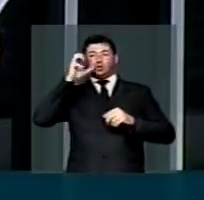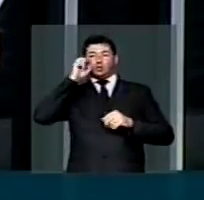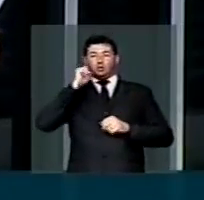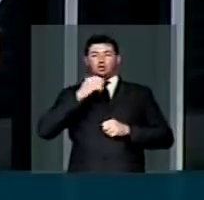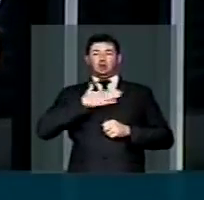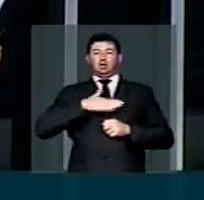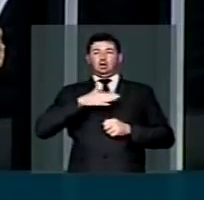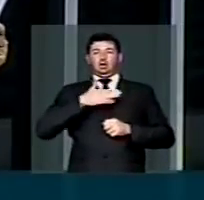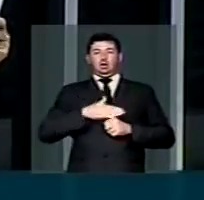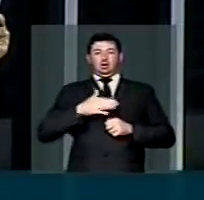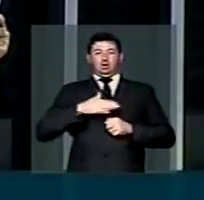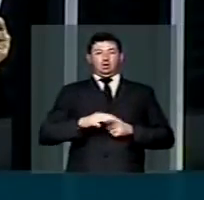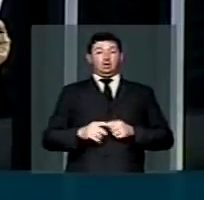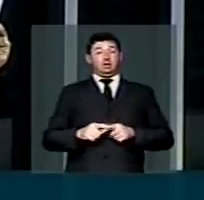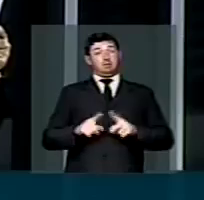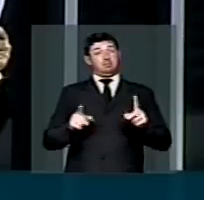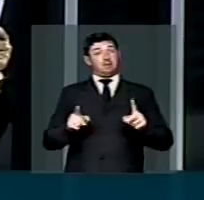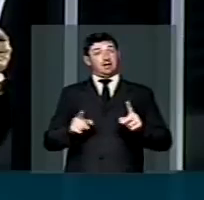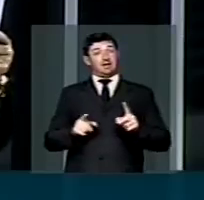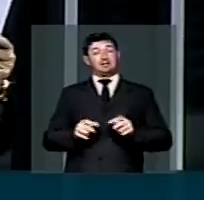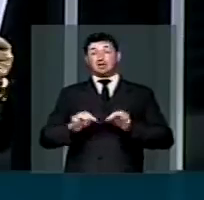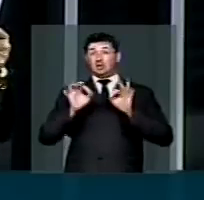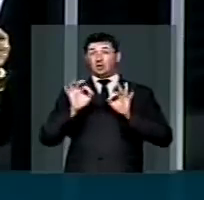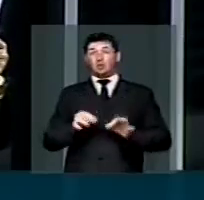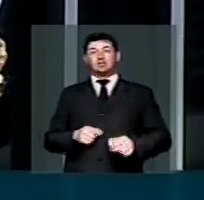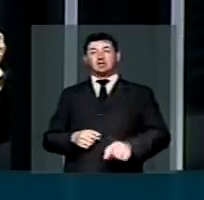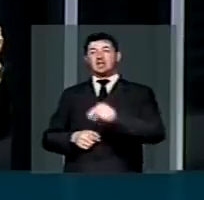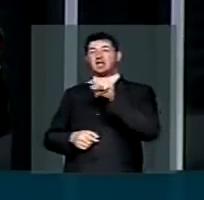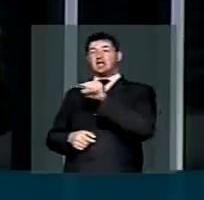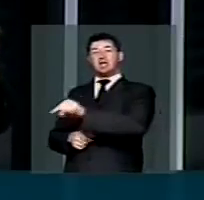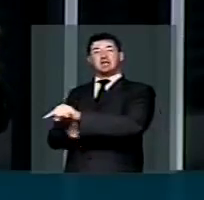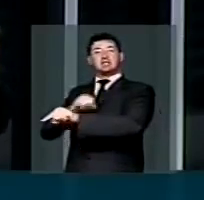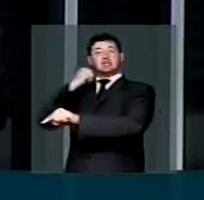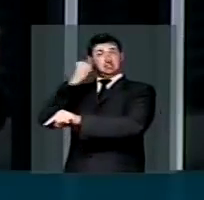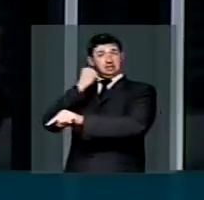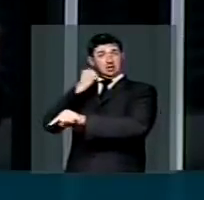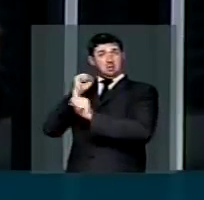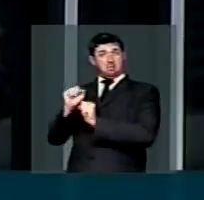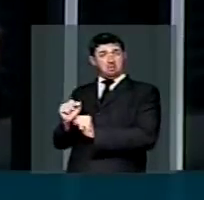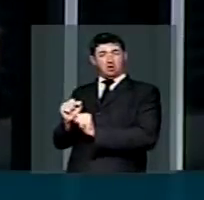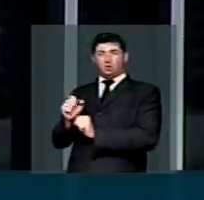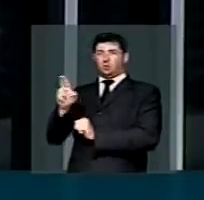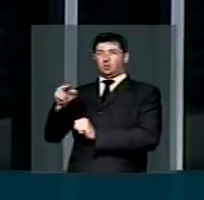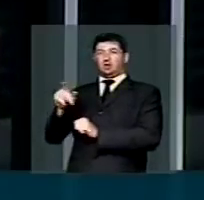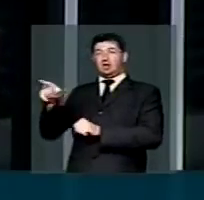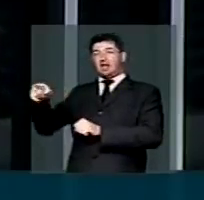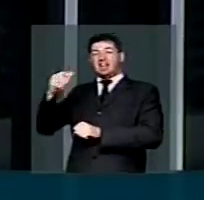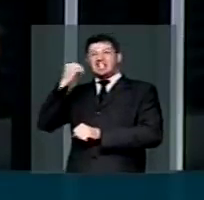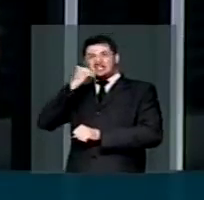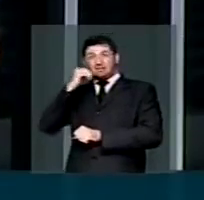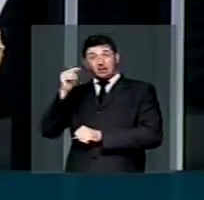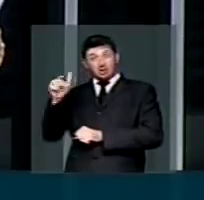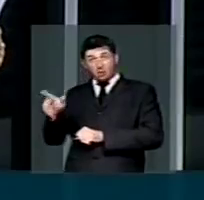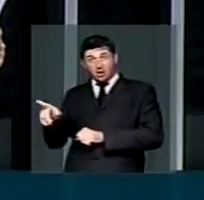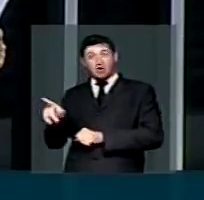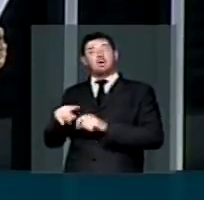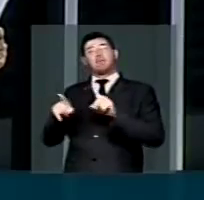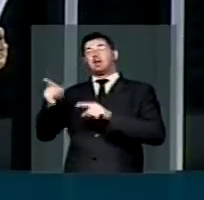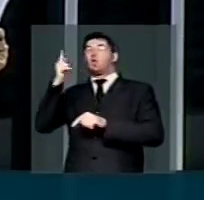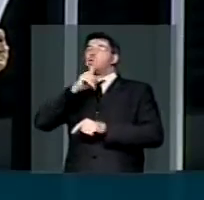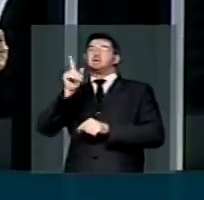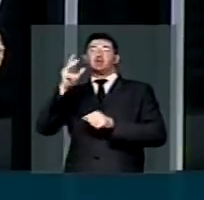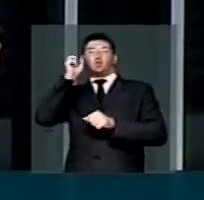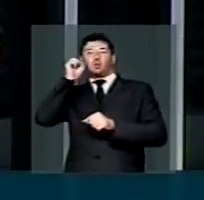sono tranquilo, coisa que com certeza esse senador, sem ser safado, não consegue